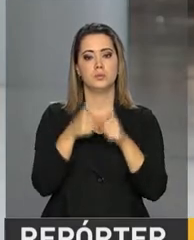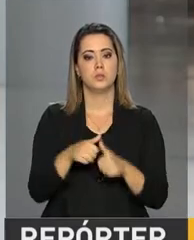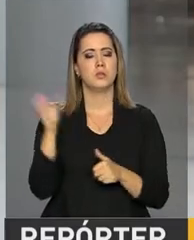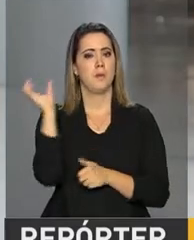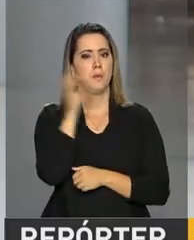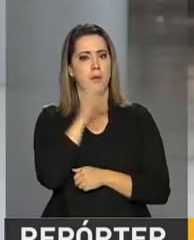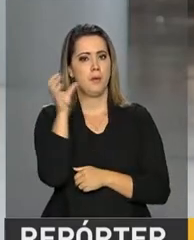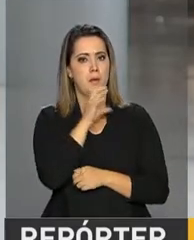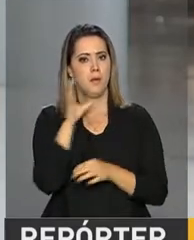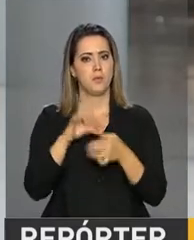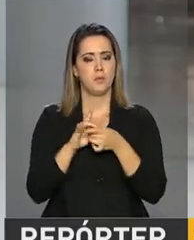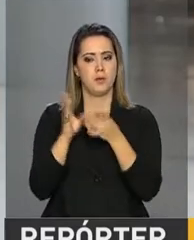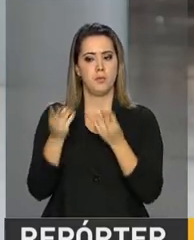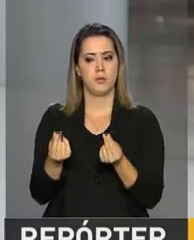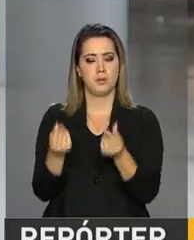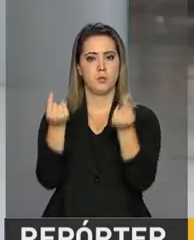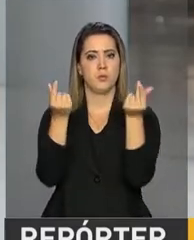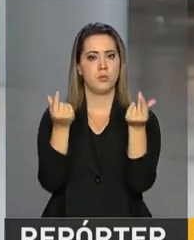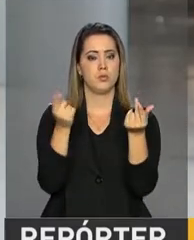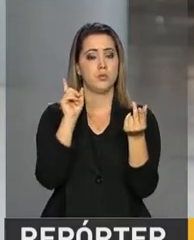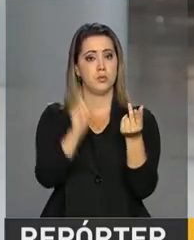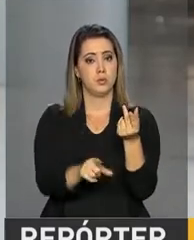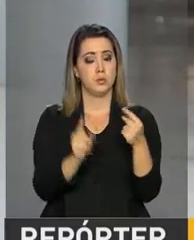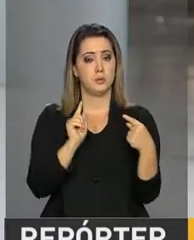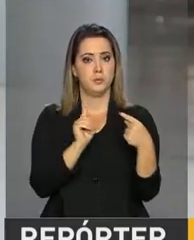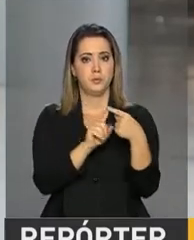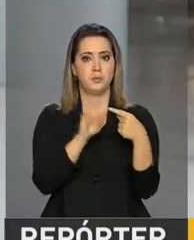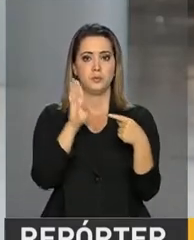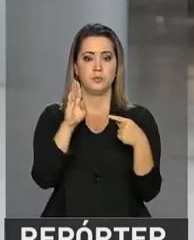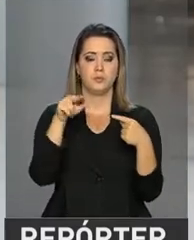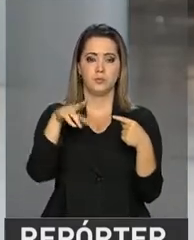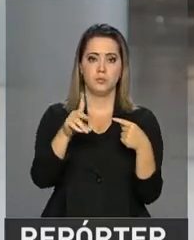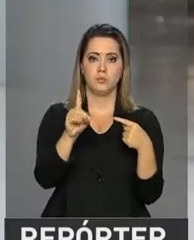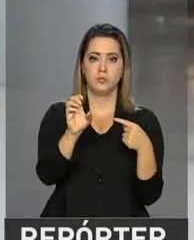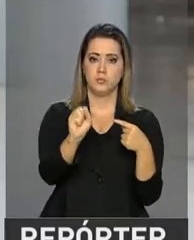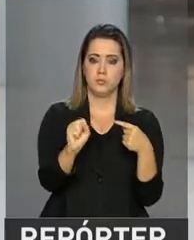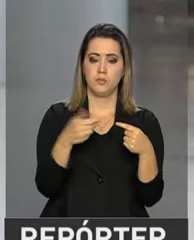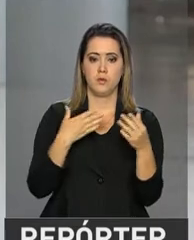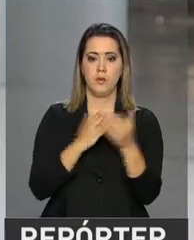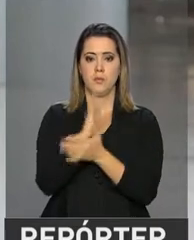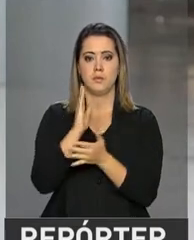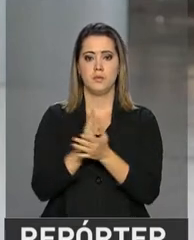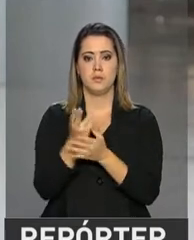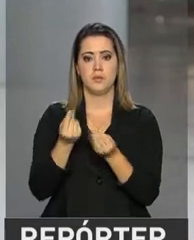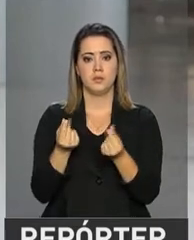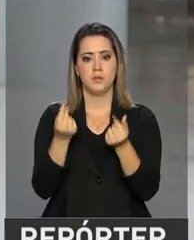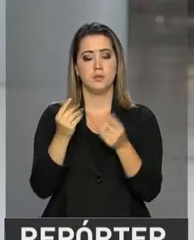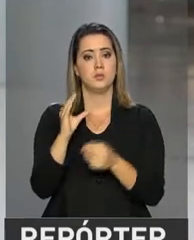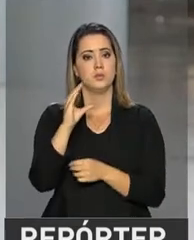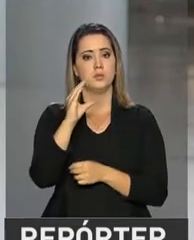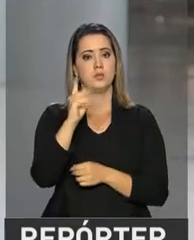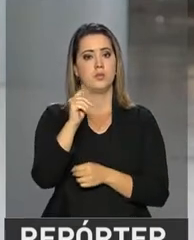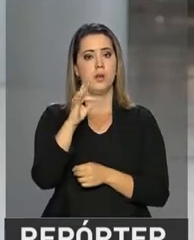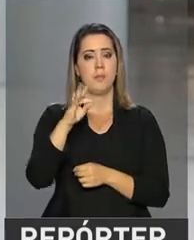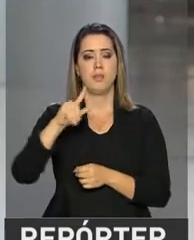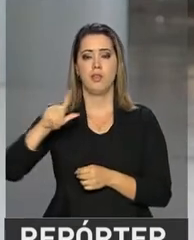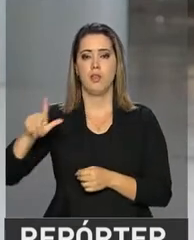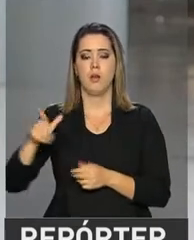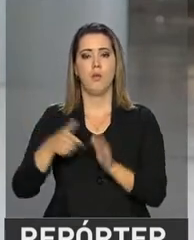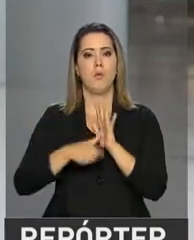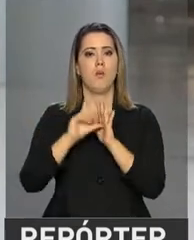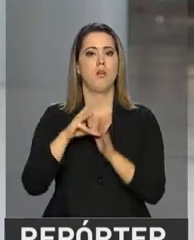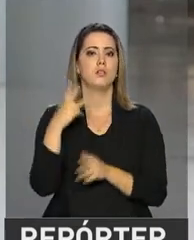rapidez para liberação de crédito de acordo com o bnds a aprovação de recursos de capital de giro antes